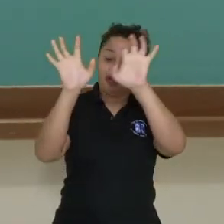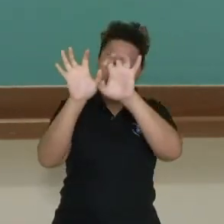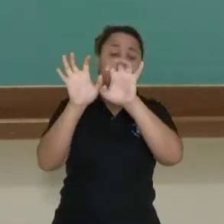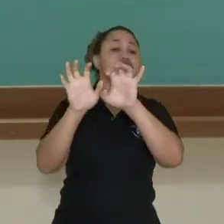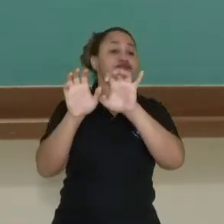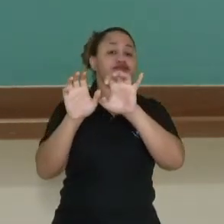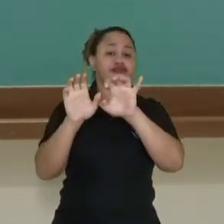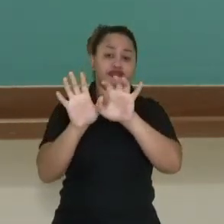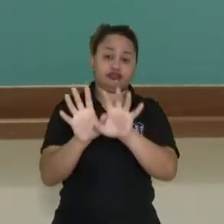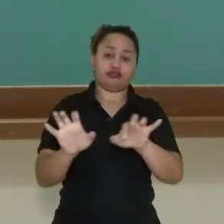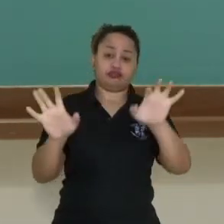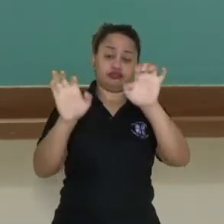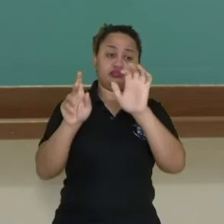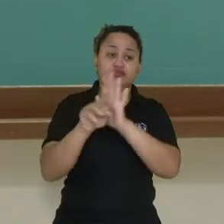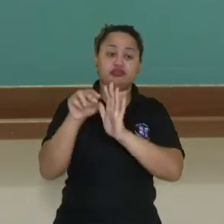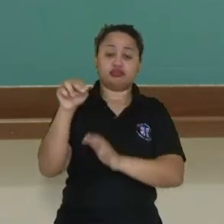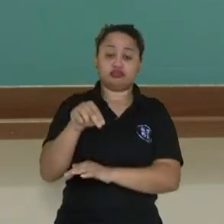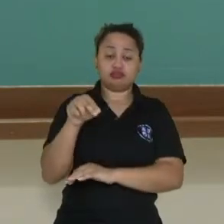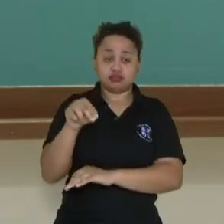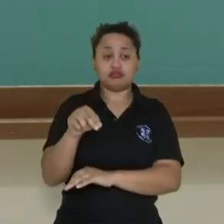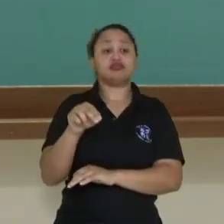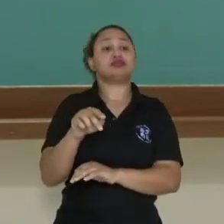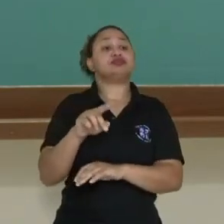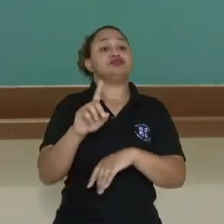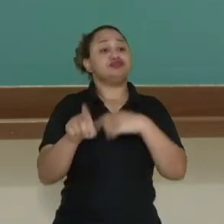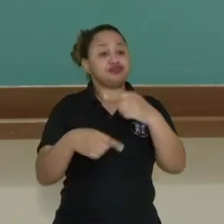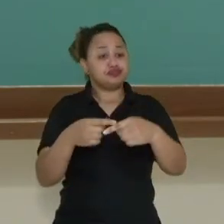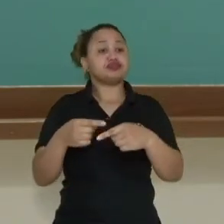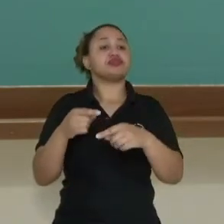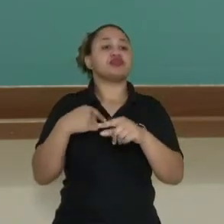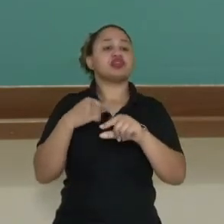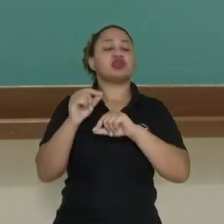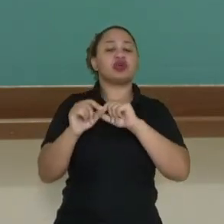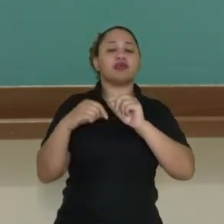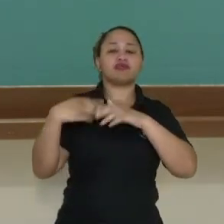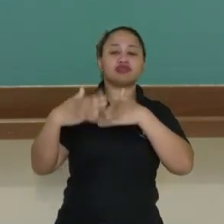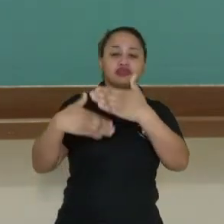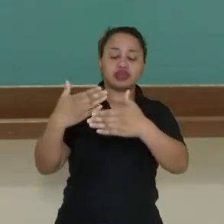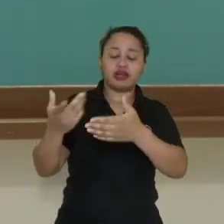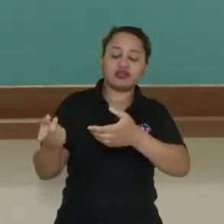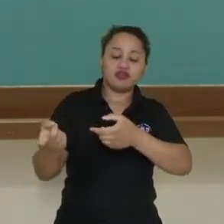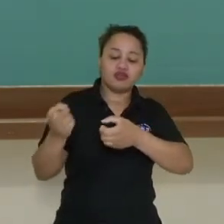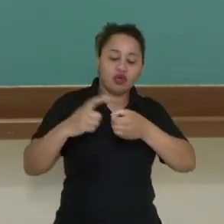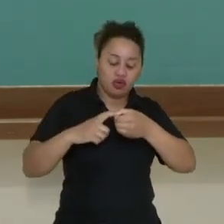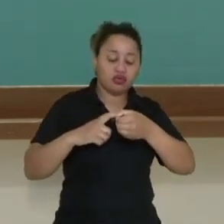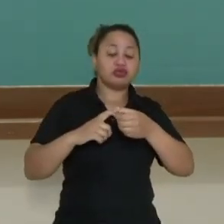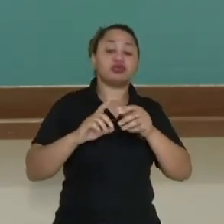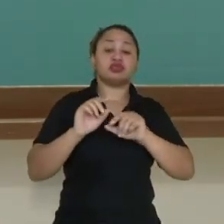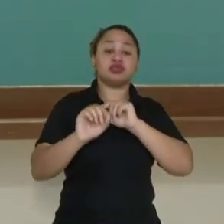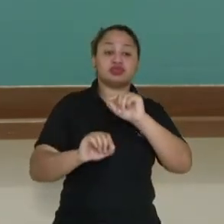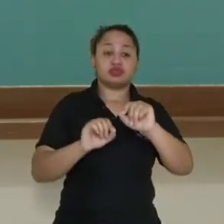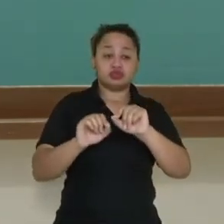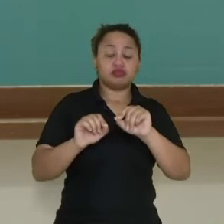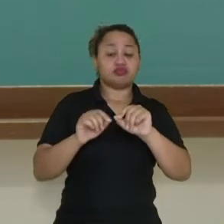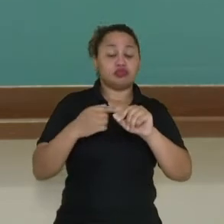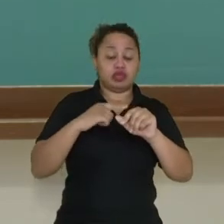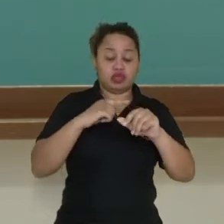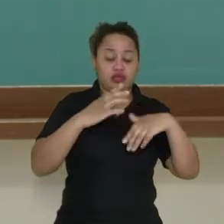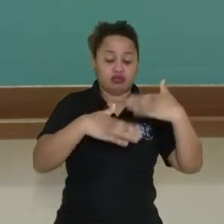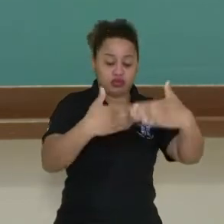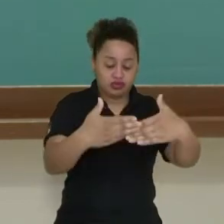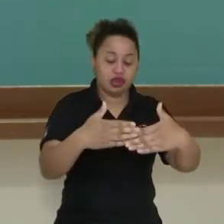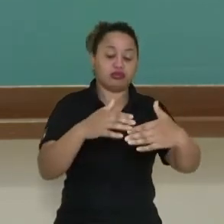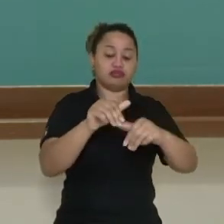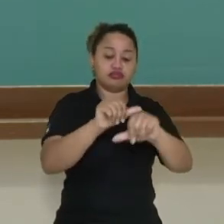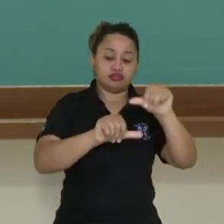gás nitrogênio, né, por procariotos desnitrificantes, daí o processo inverso, desnitrificação, tá? Então teria o processo